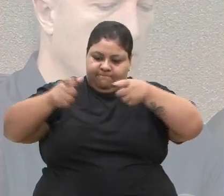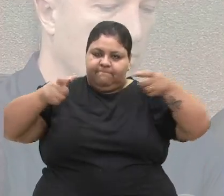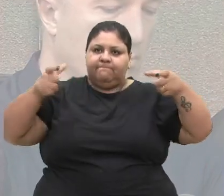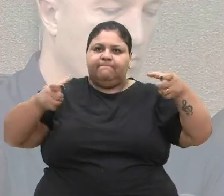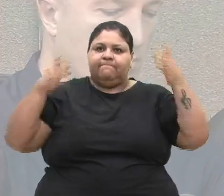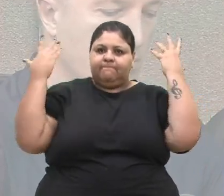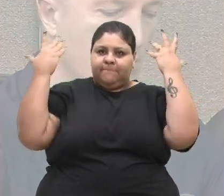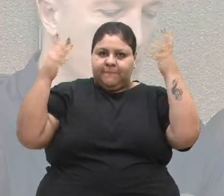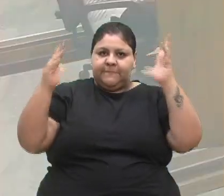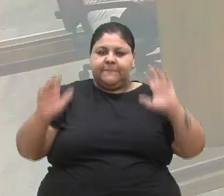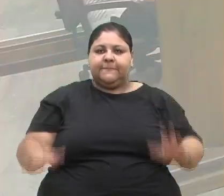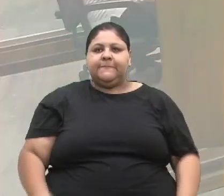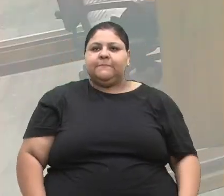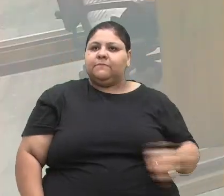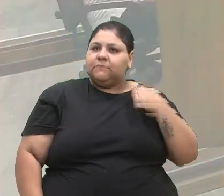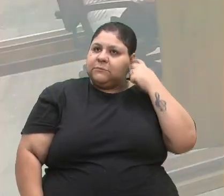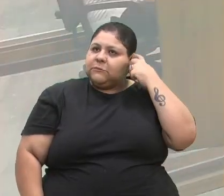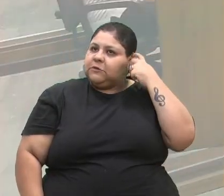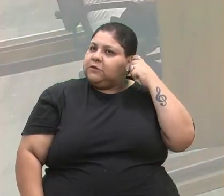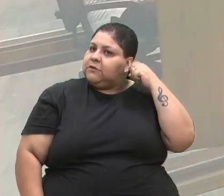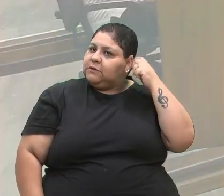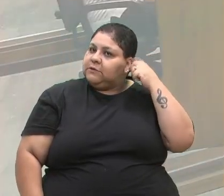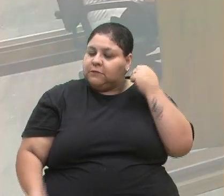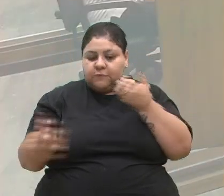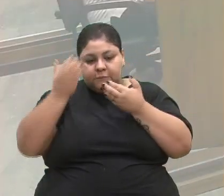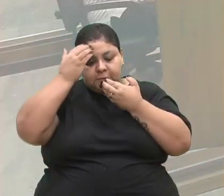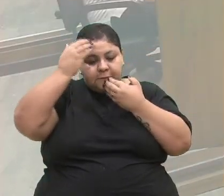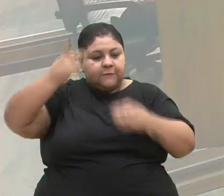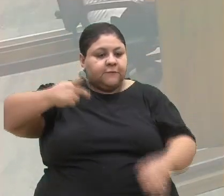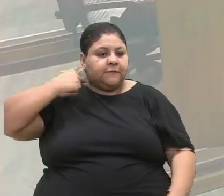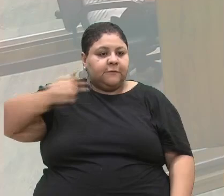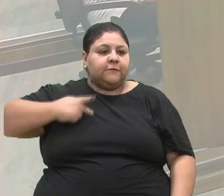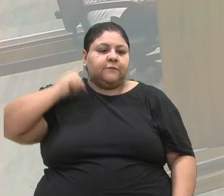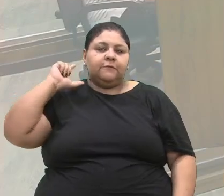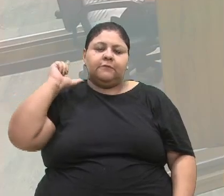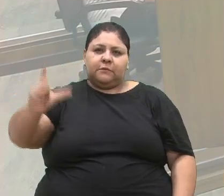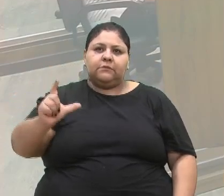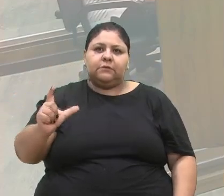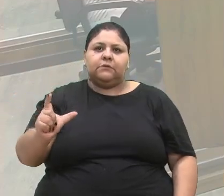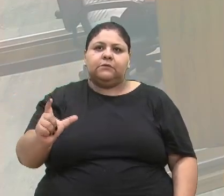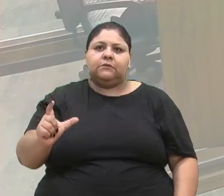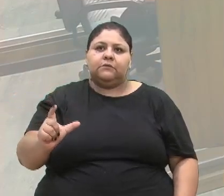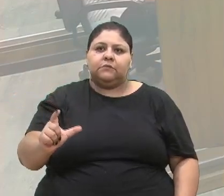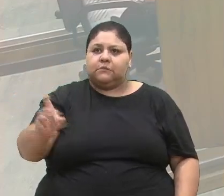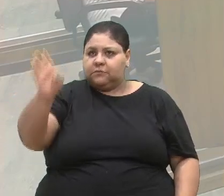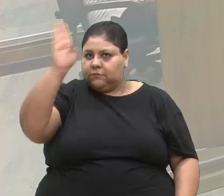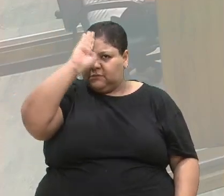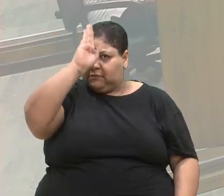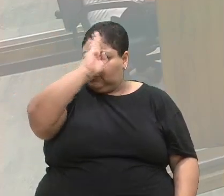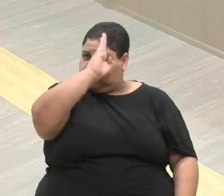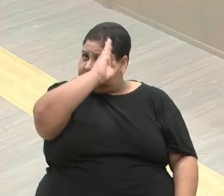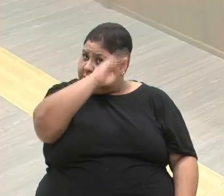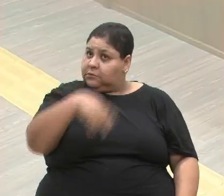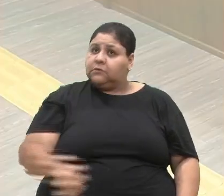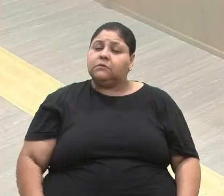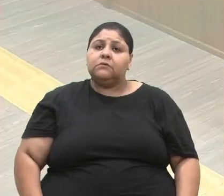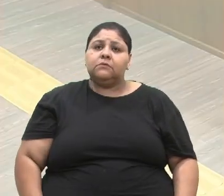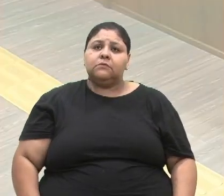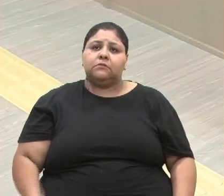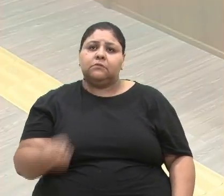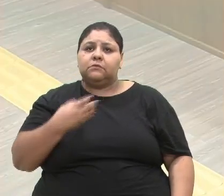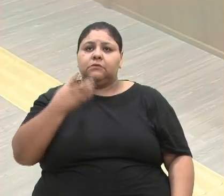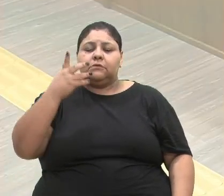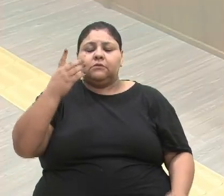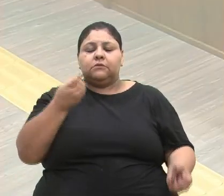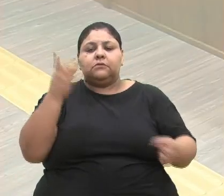Esporte Clube Juventude. Obrigada, vereador. Com a palavra, vereador Adriano Bressan. Bom dia, senhora presidente,